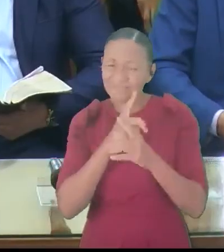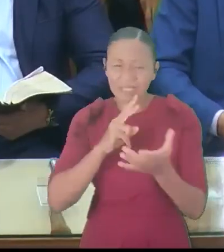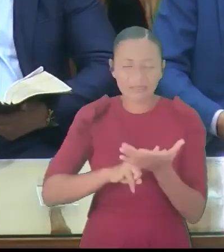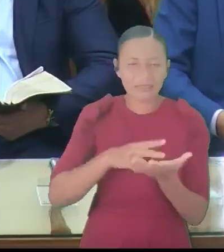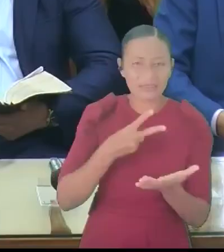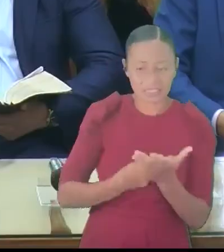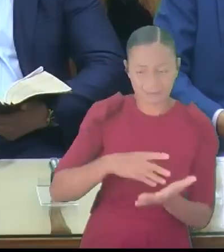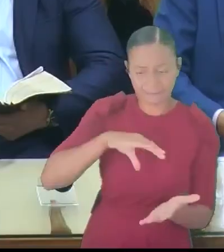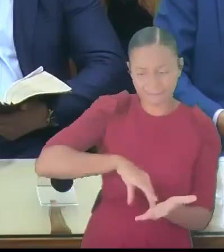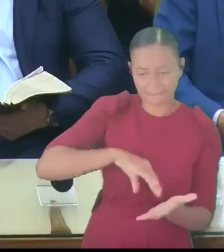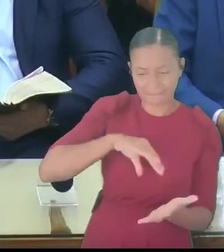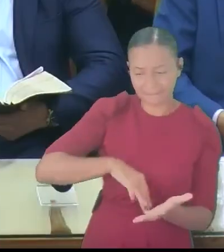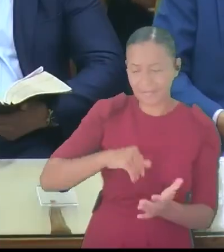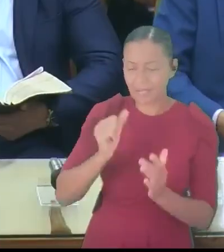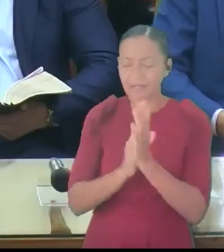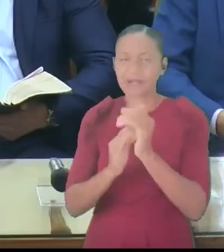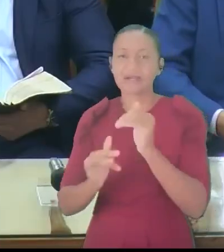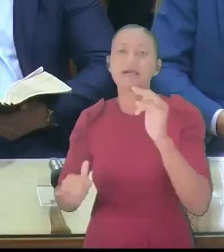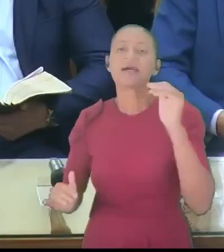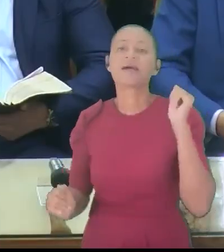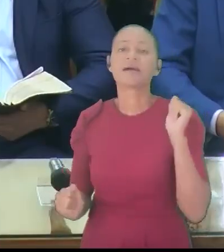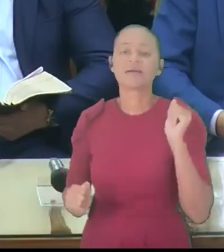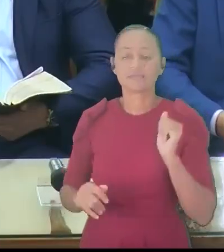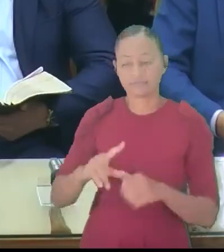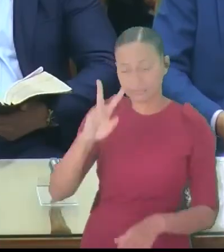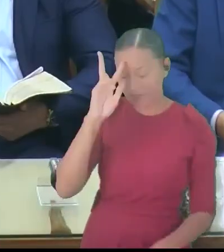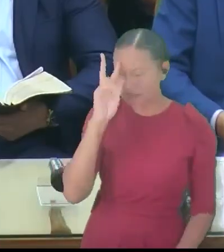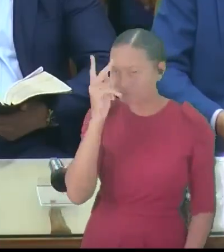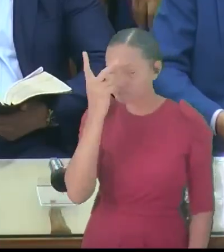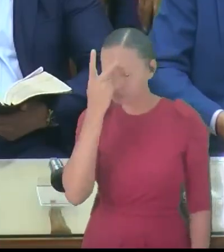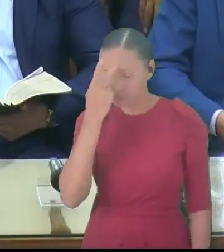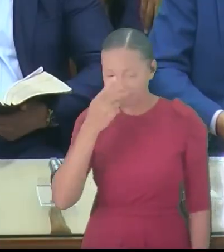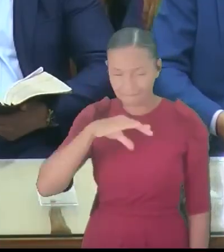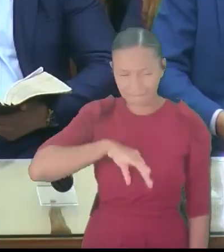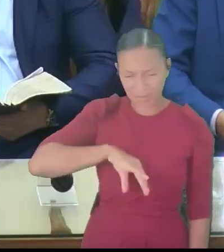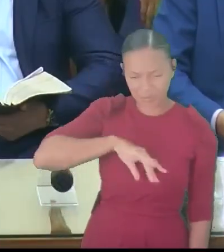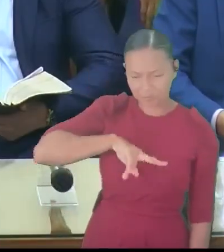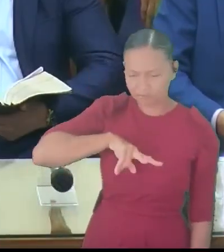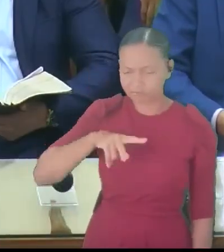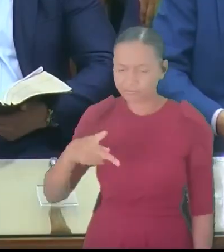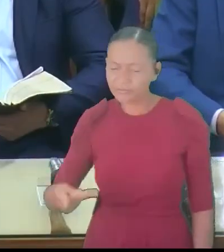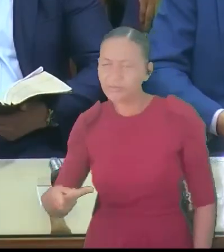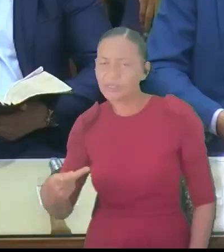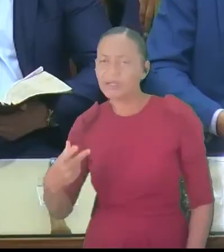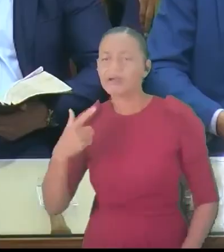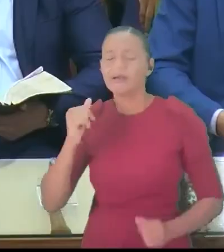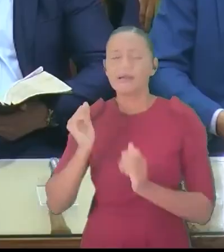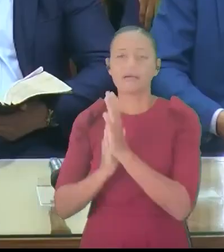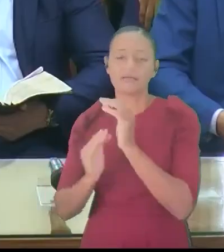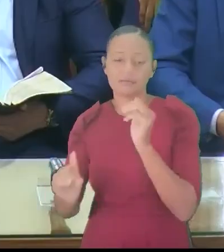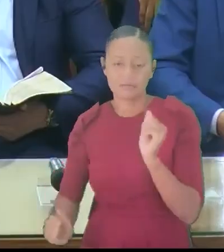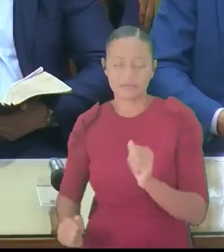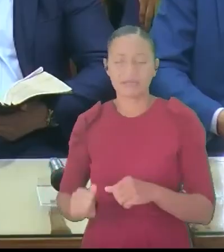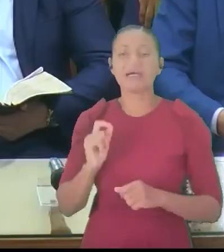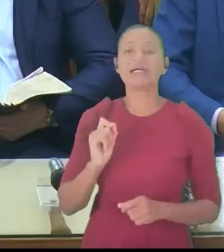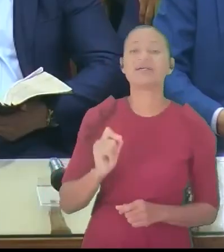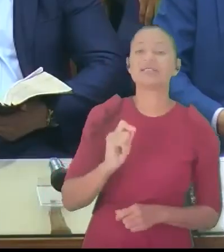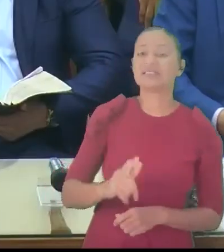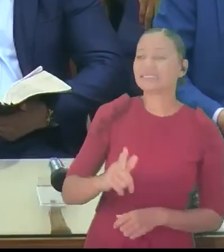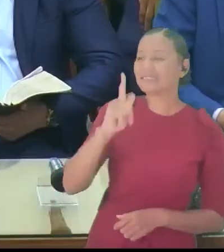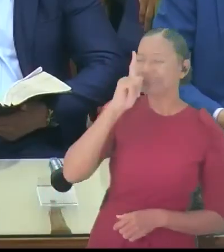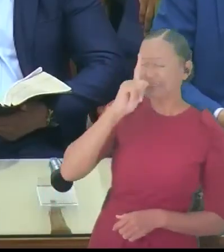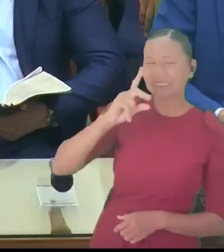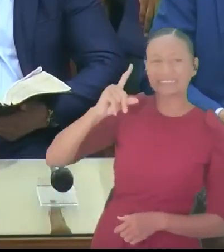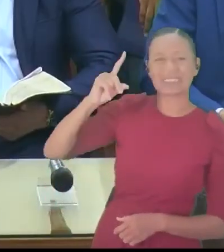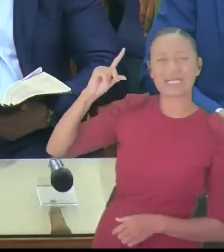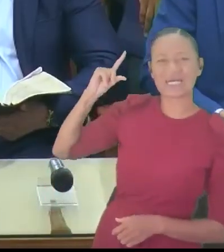do português para o espanhol, pode ocorrer equívoco do português para o espanhol? Pode ou não pode? E traduzir do grego e do grego antigo,